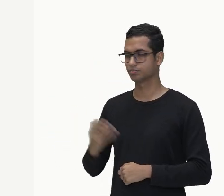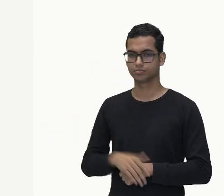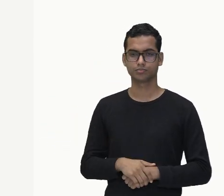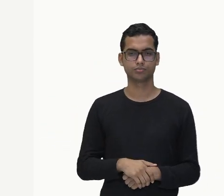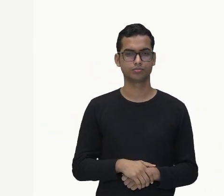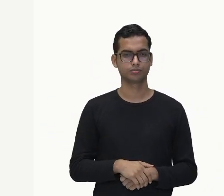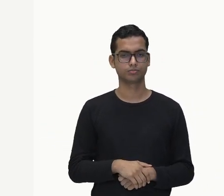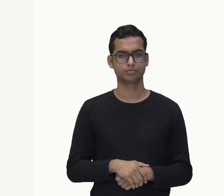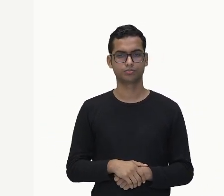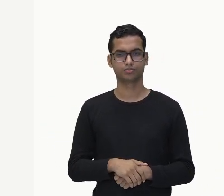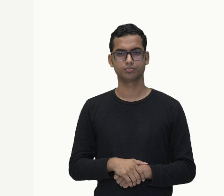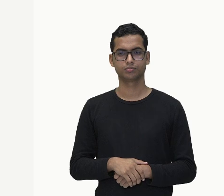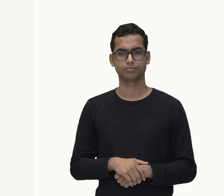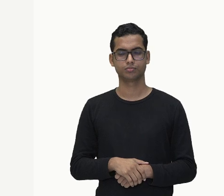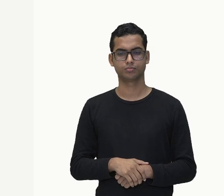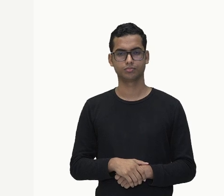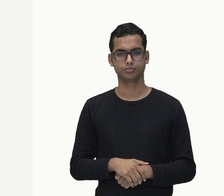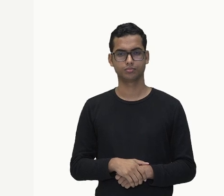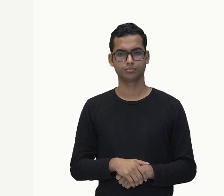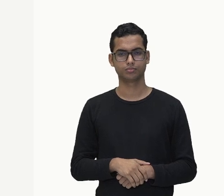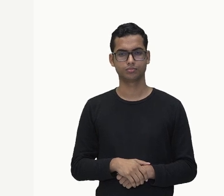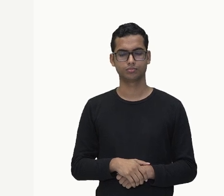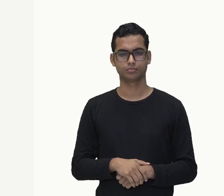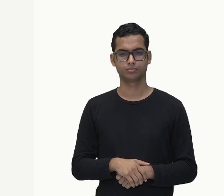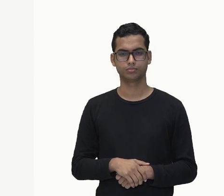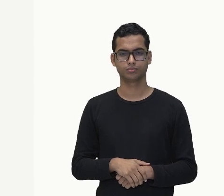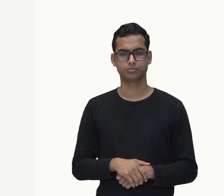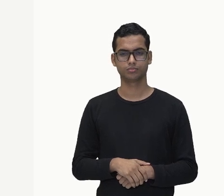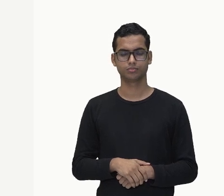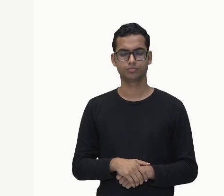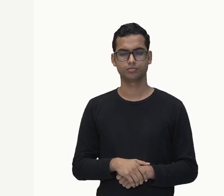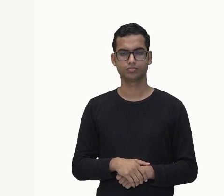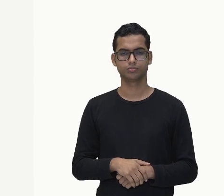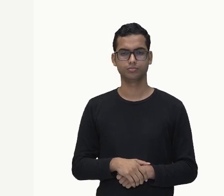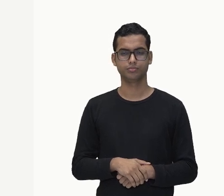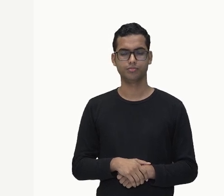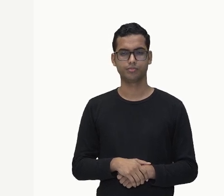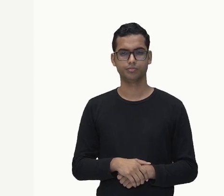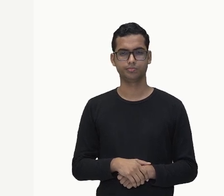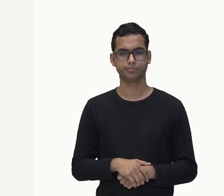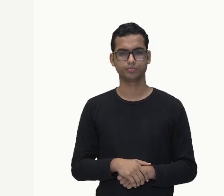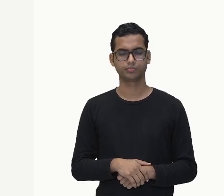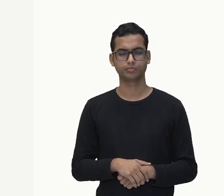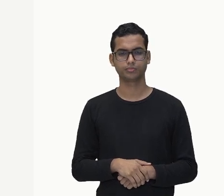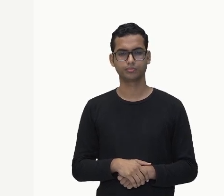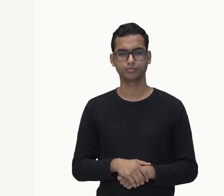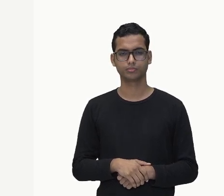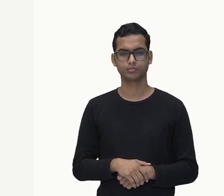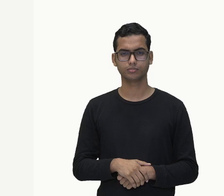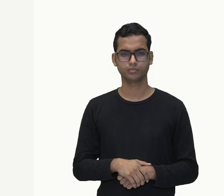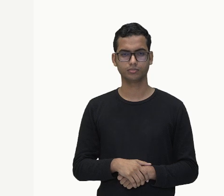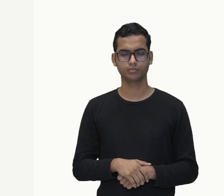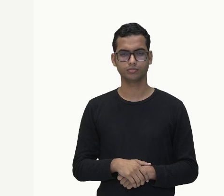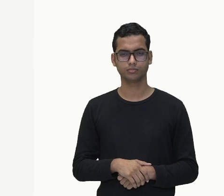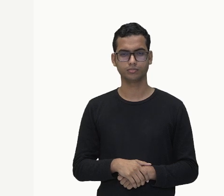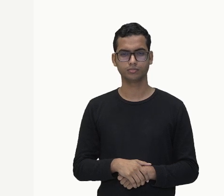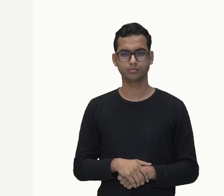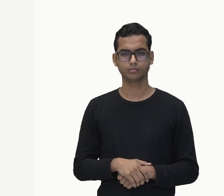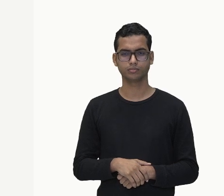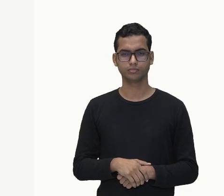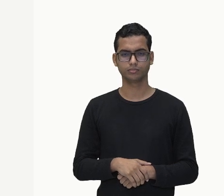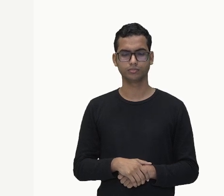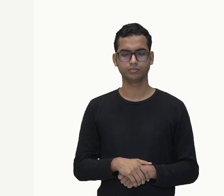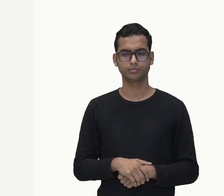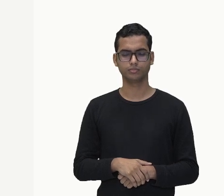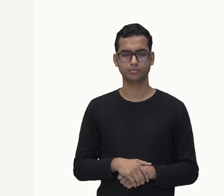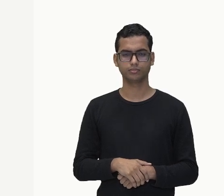aqui, siguen esos modelos con las mismas desinências de los verbos regulares e sin alterar a raiz